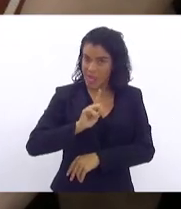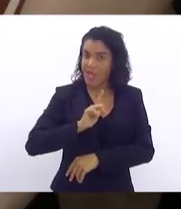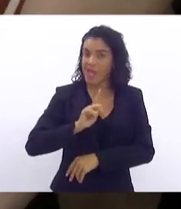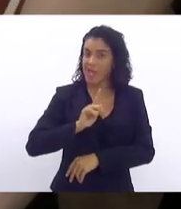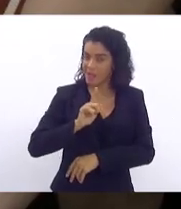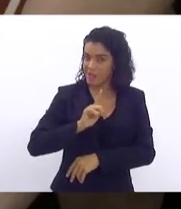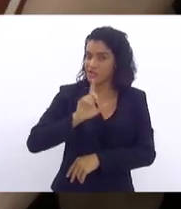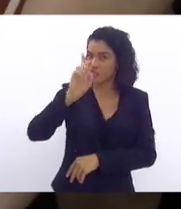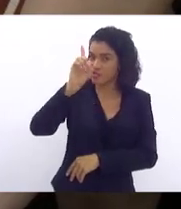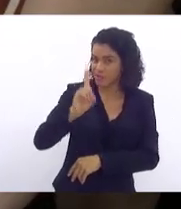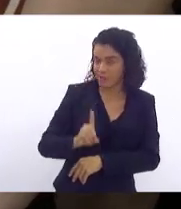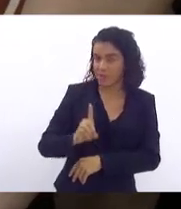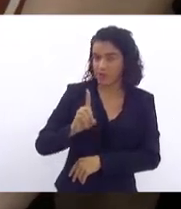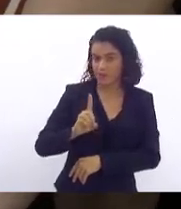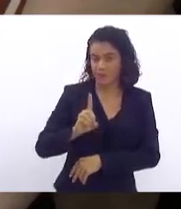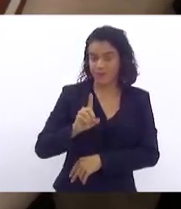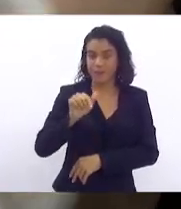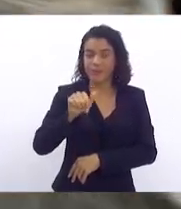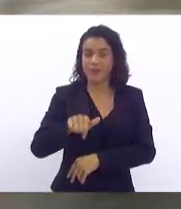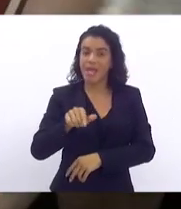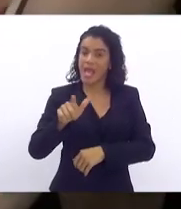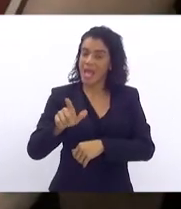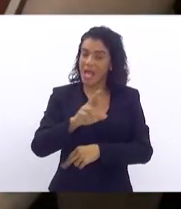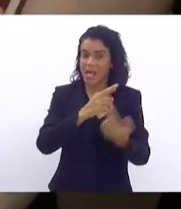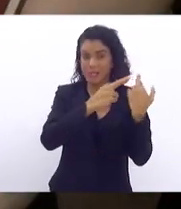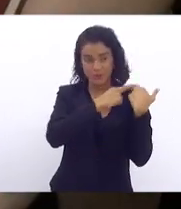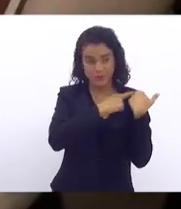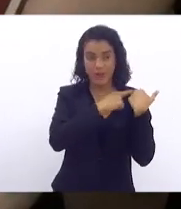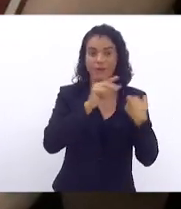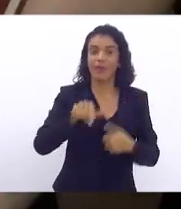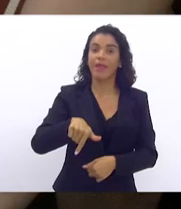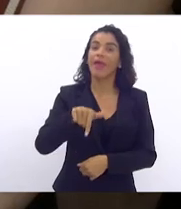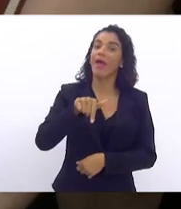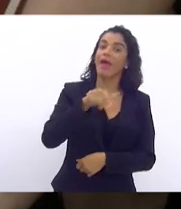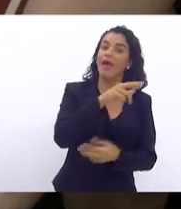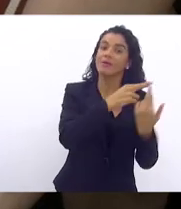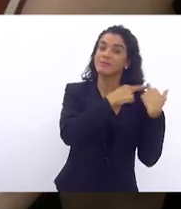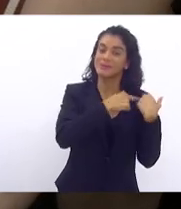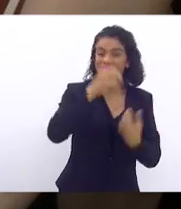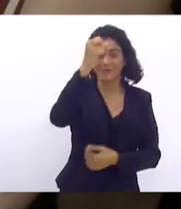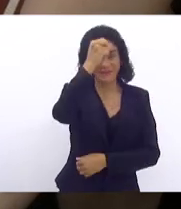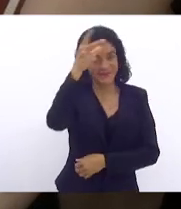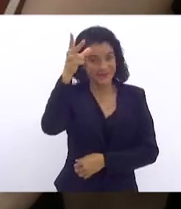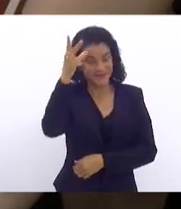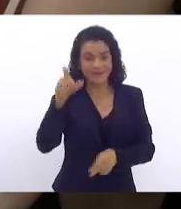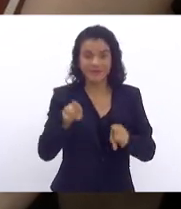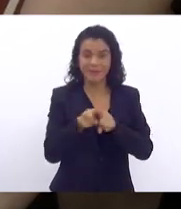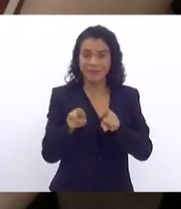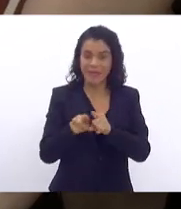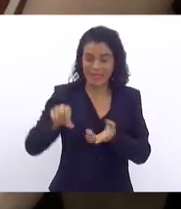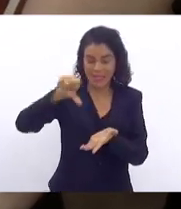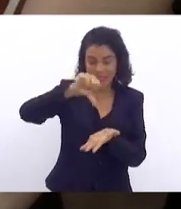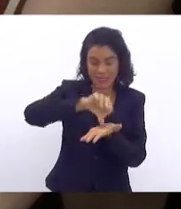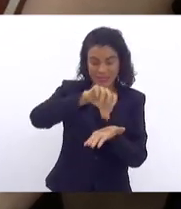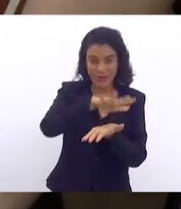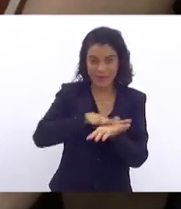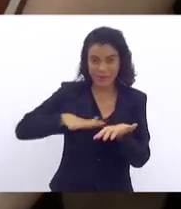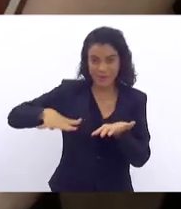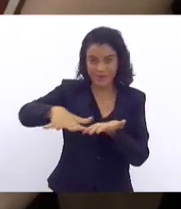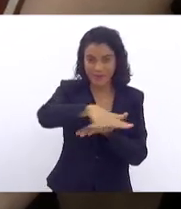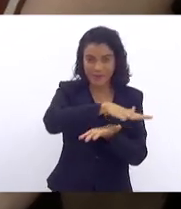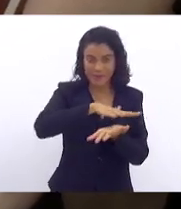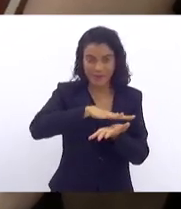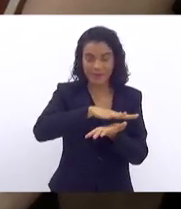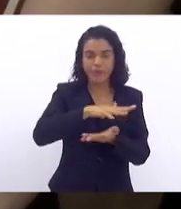Essas questões são deliberadas, inclusive, pelos prefeitos. E você também, na região metropolitana, você